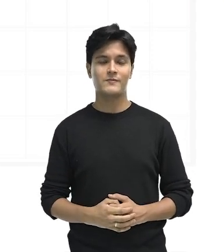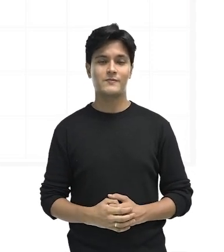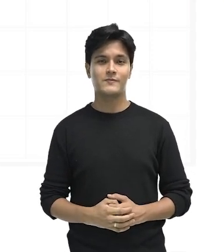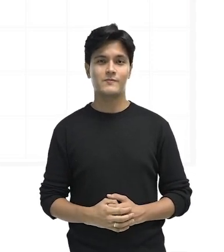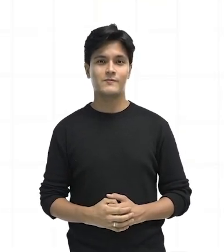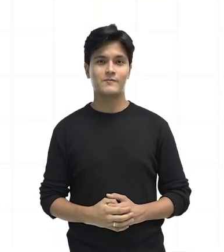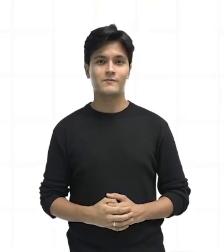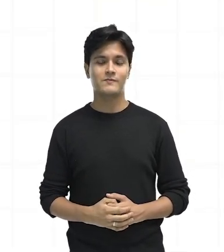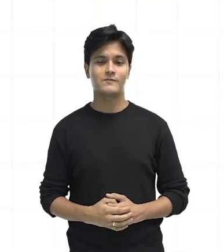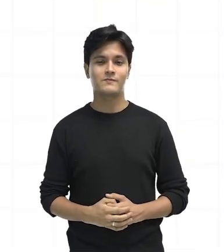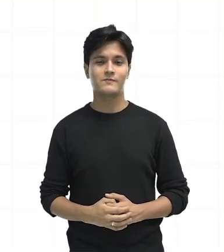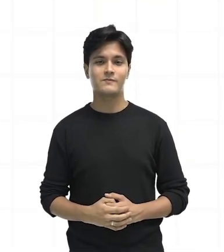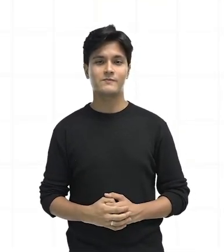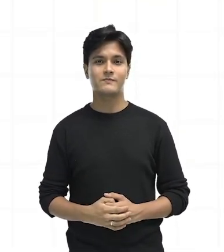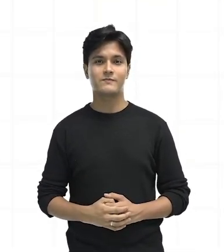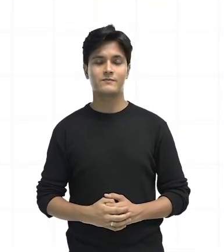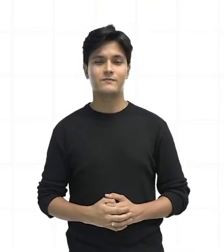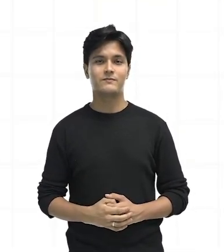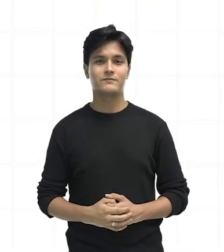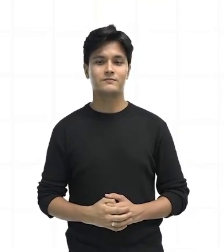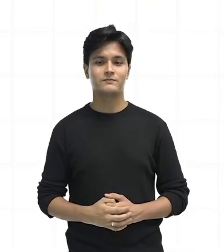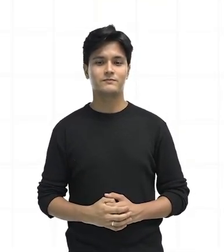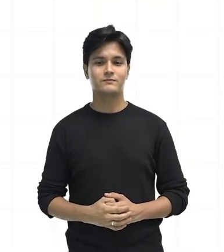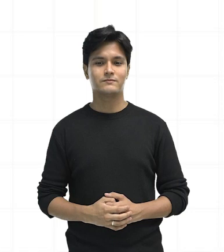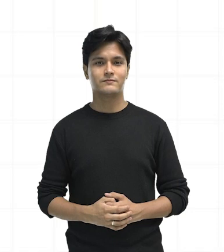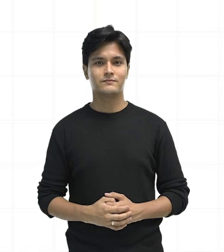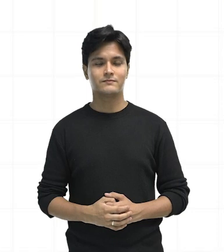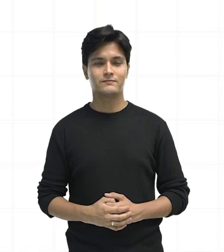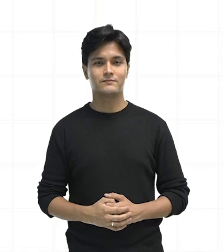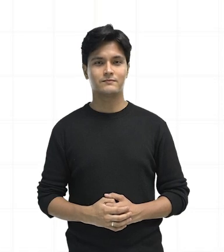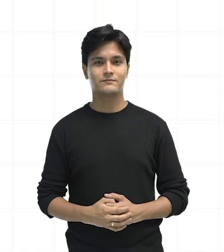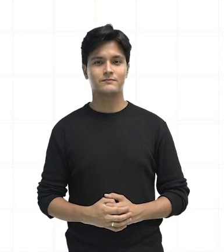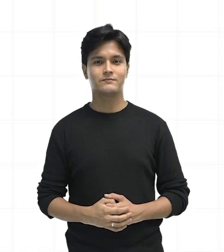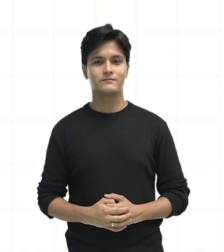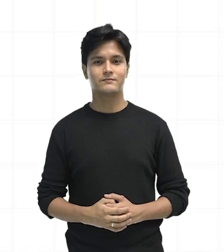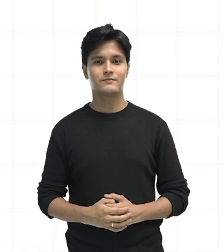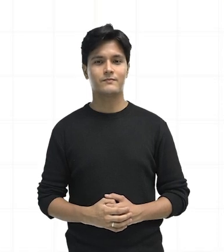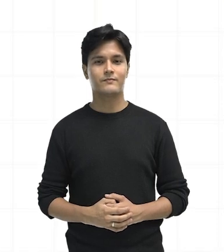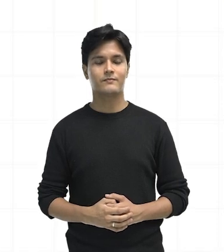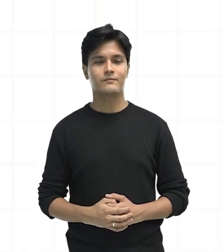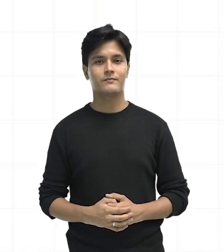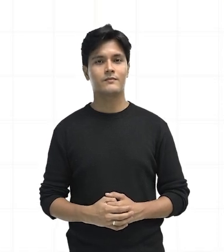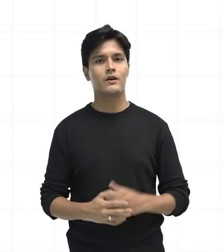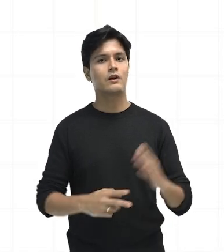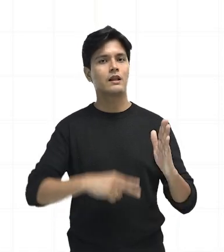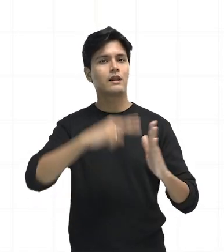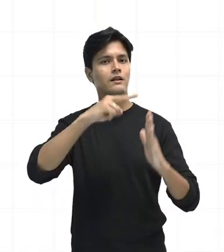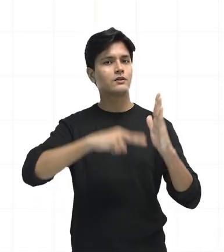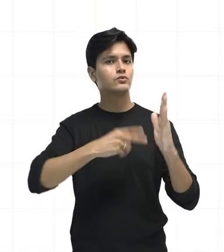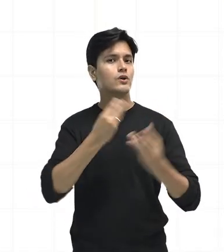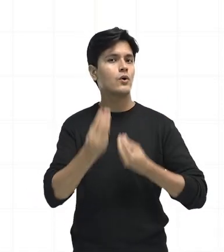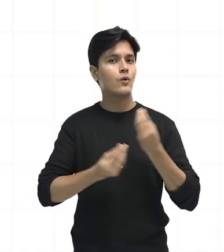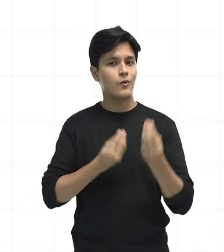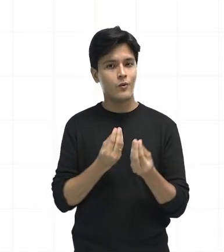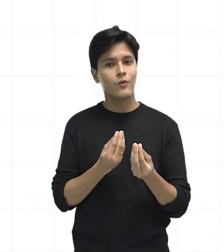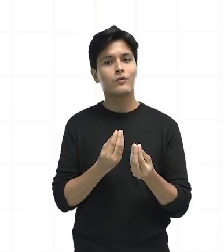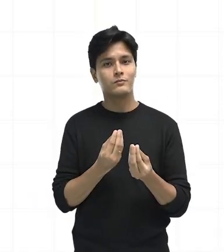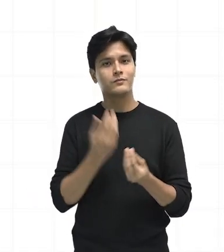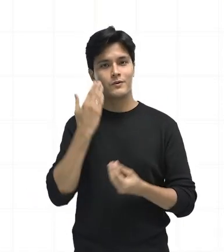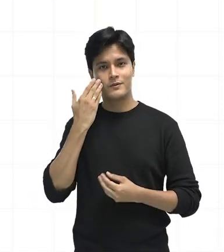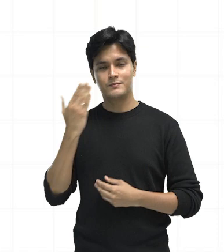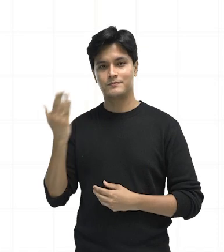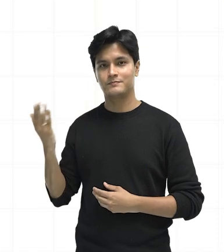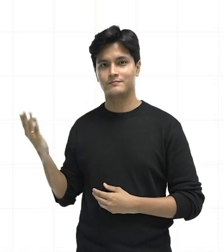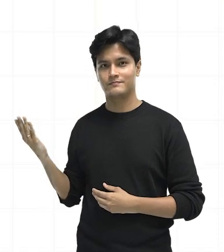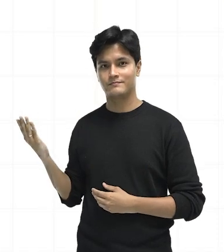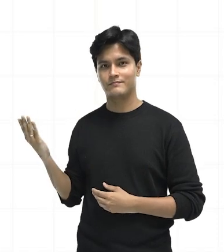Vamos aqui seguindo. Então, como é que a gente faz a leitura desse número? Então, vai ficar 7